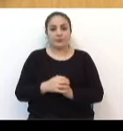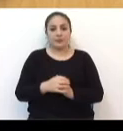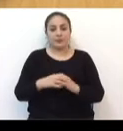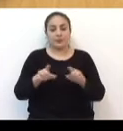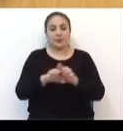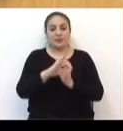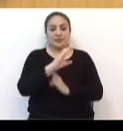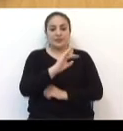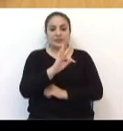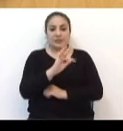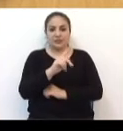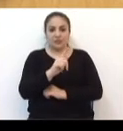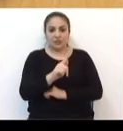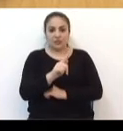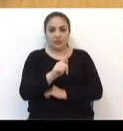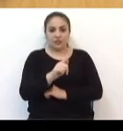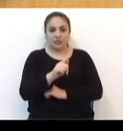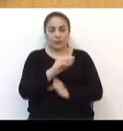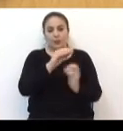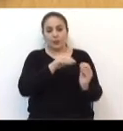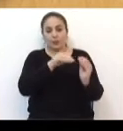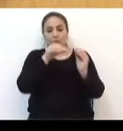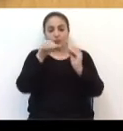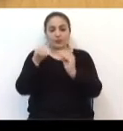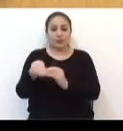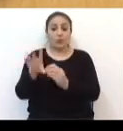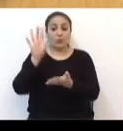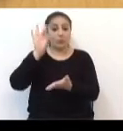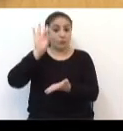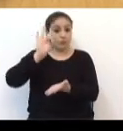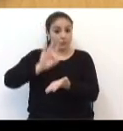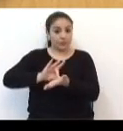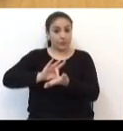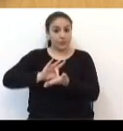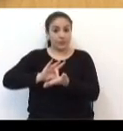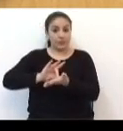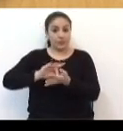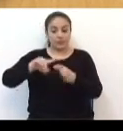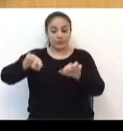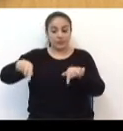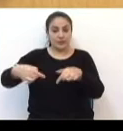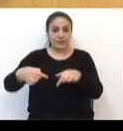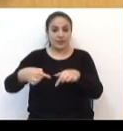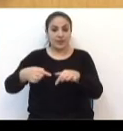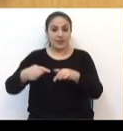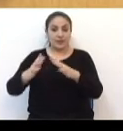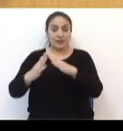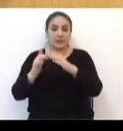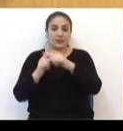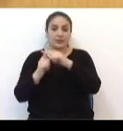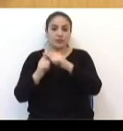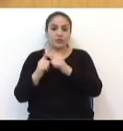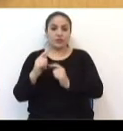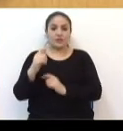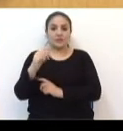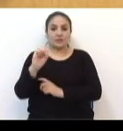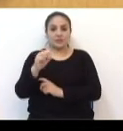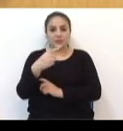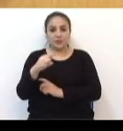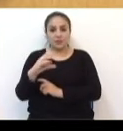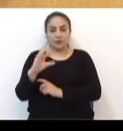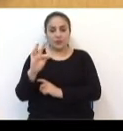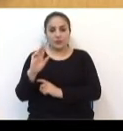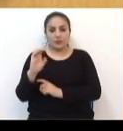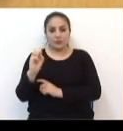do CTG União Campeira foram transferidas definitivamente para o Salão da Paróquia São Francisco de Assis,